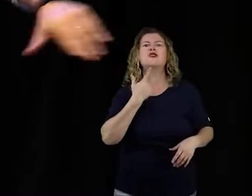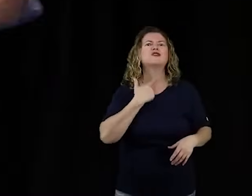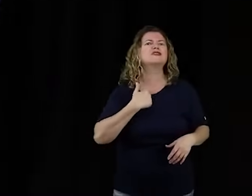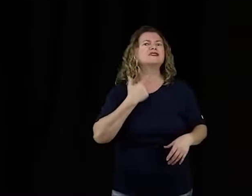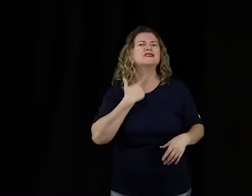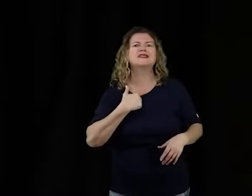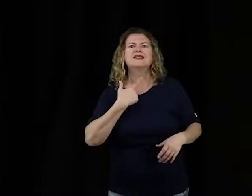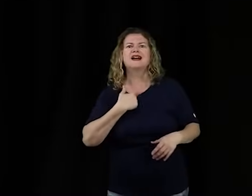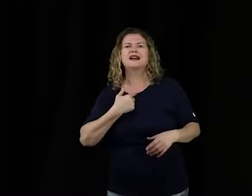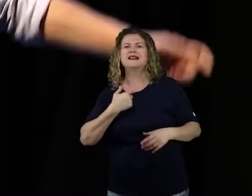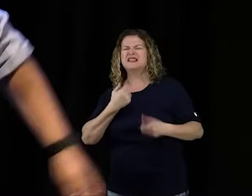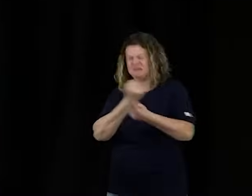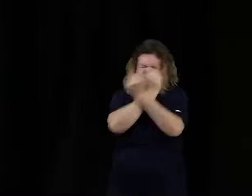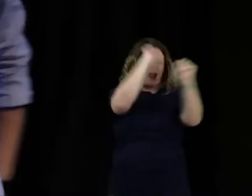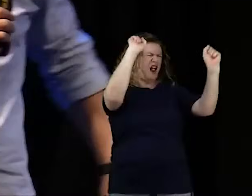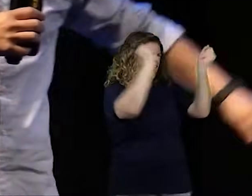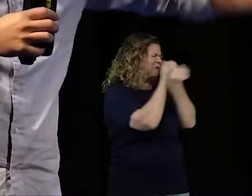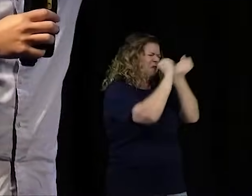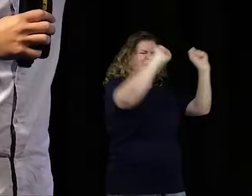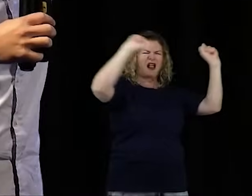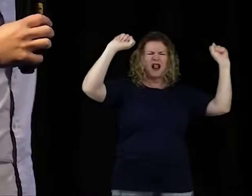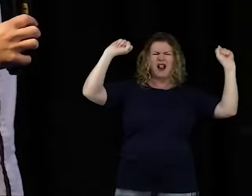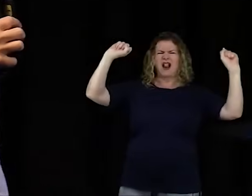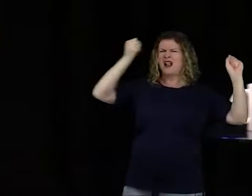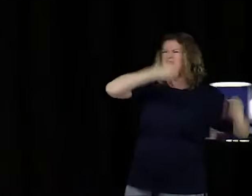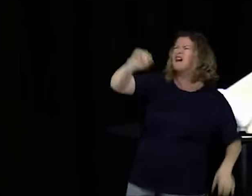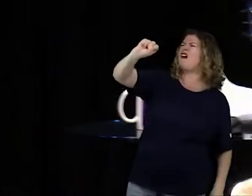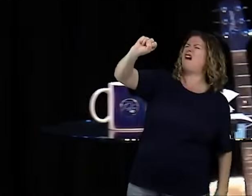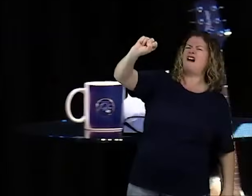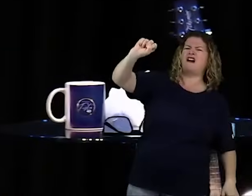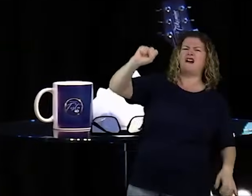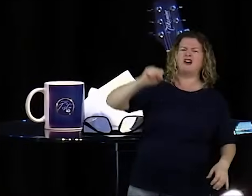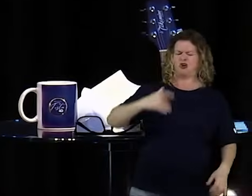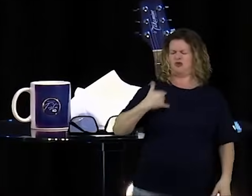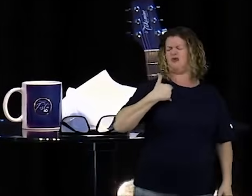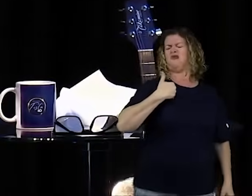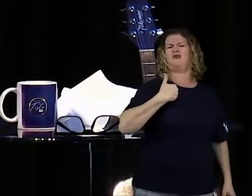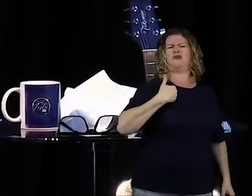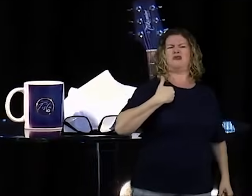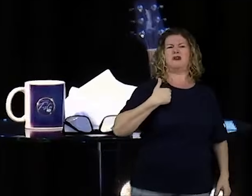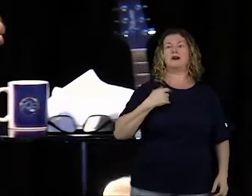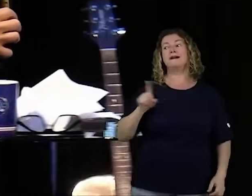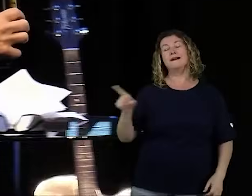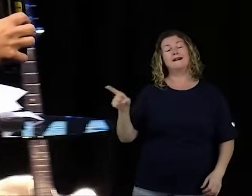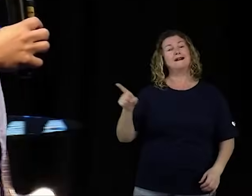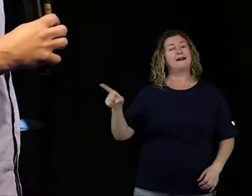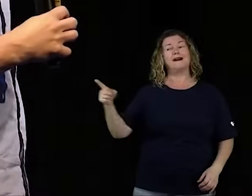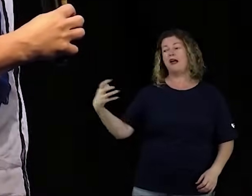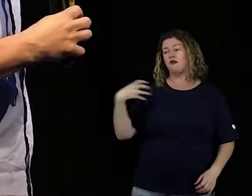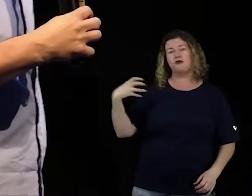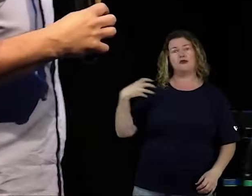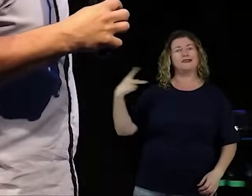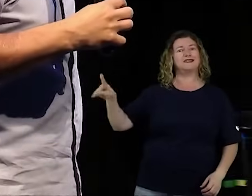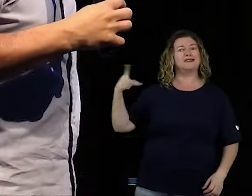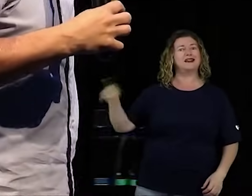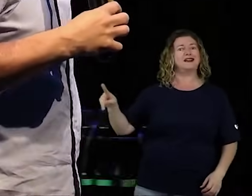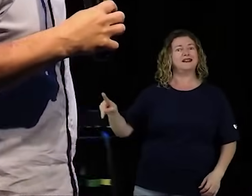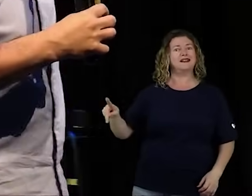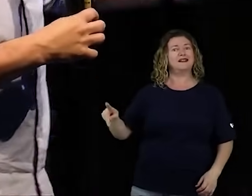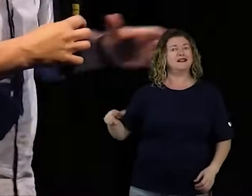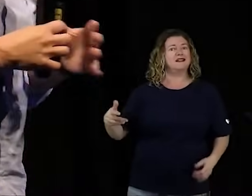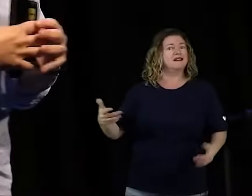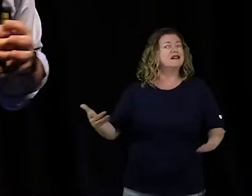colocando o manto aí a cobertura dele de rebelião de orgulho é isso aqui gente então ele quer lá